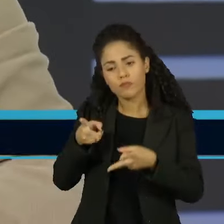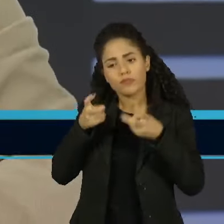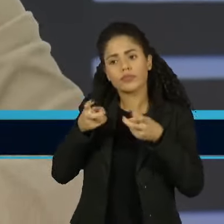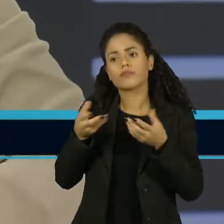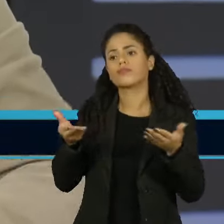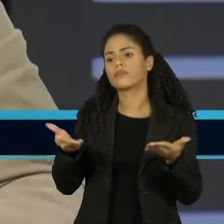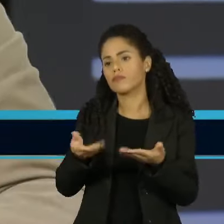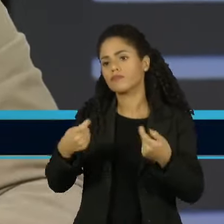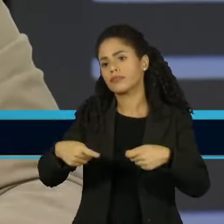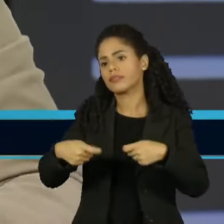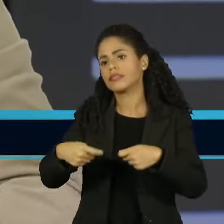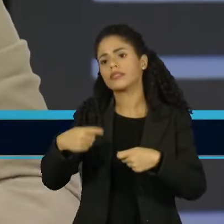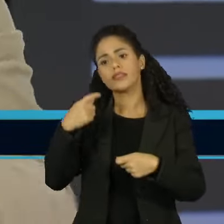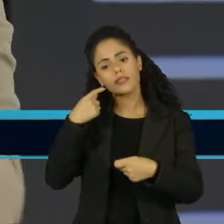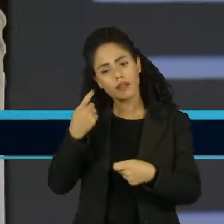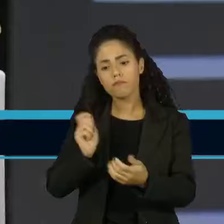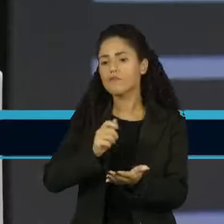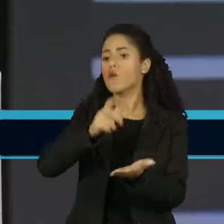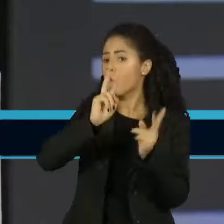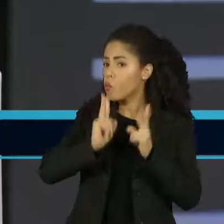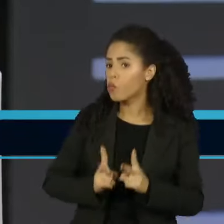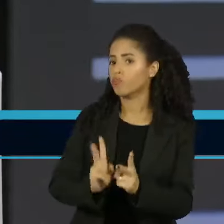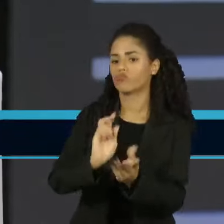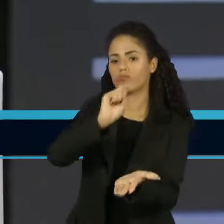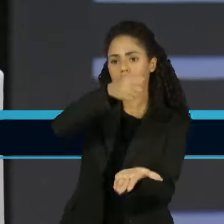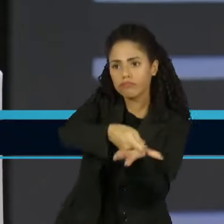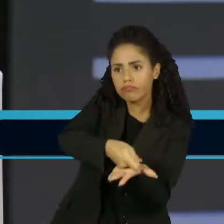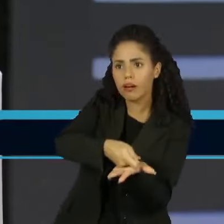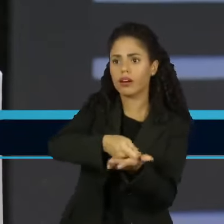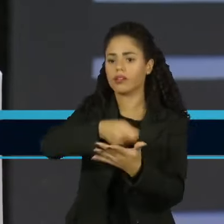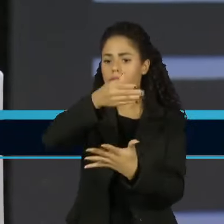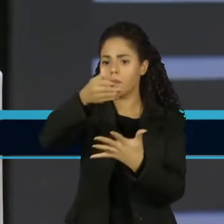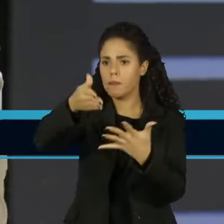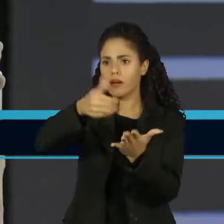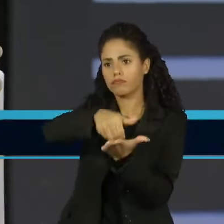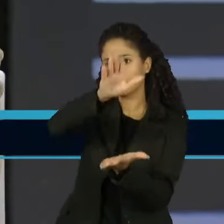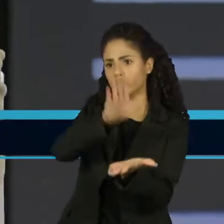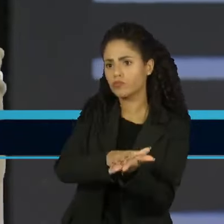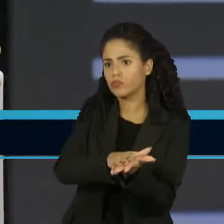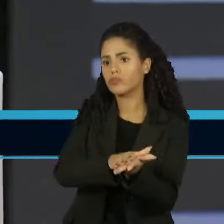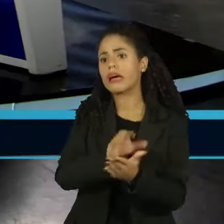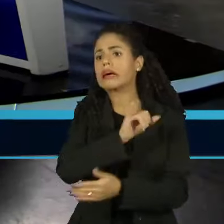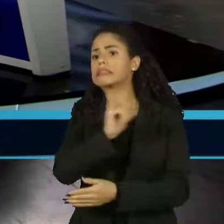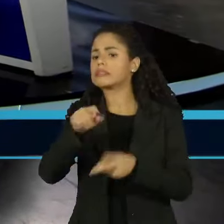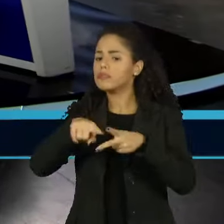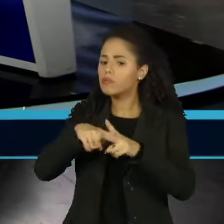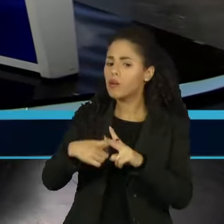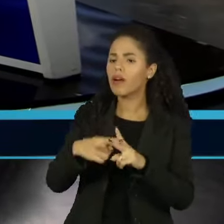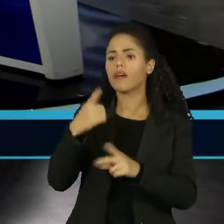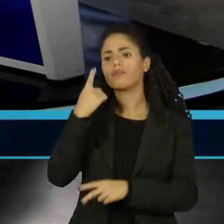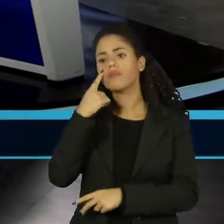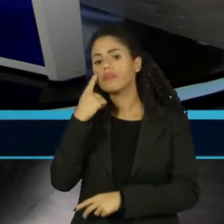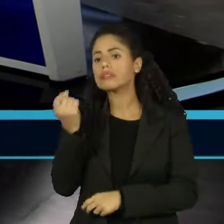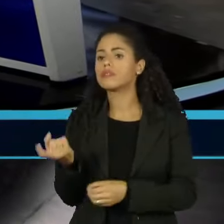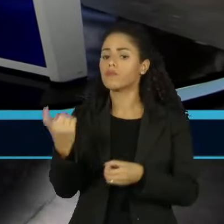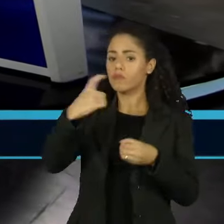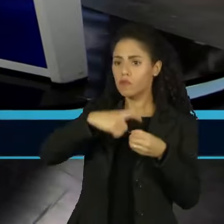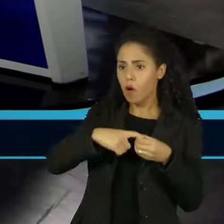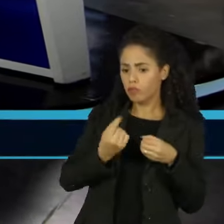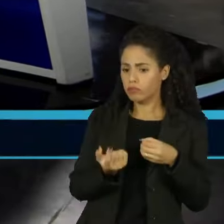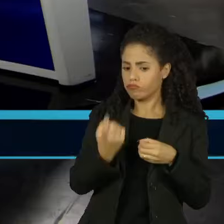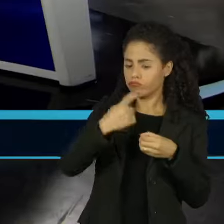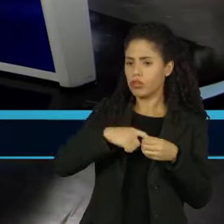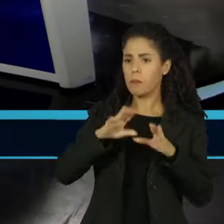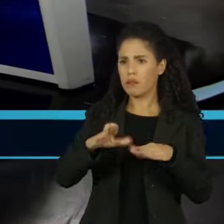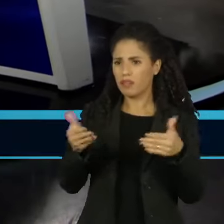então continue esse pagamento e lá no final, se o pleno dizer que tem um erro qualquer, aí sim esse valor seja restituído. O